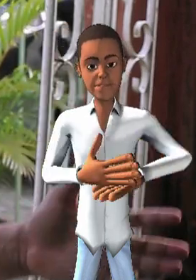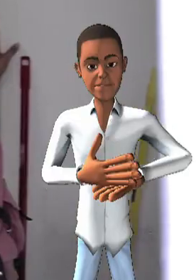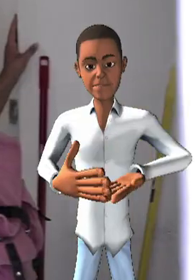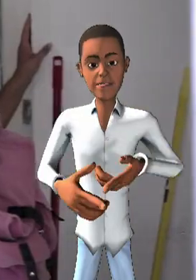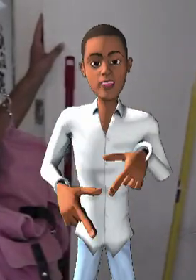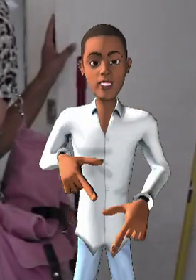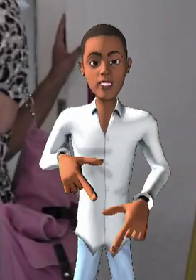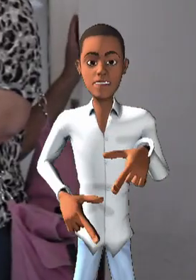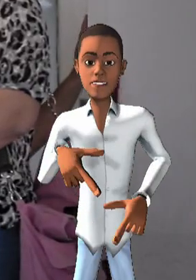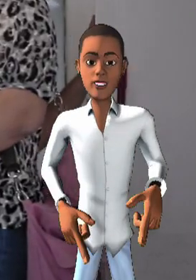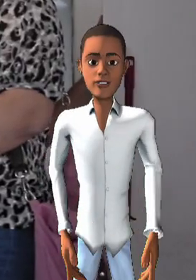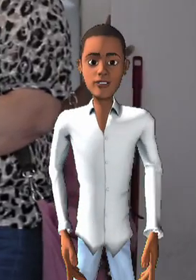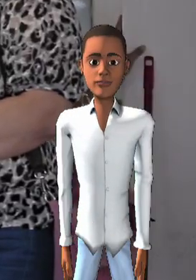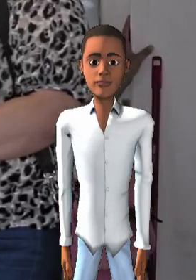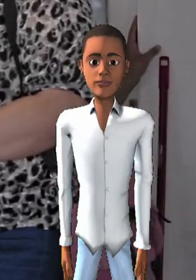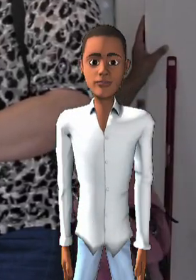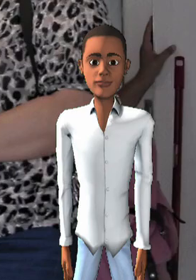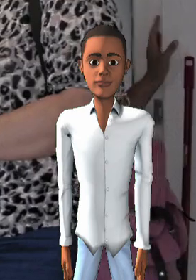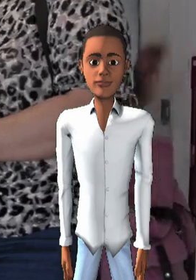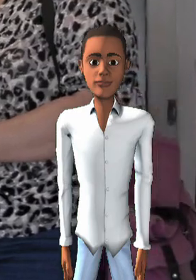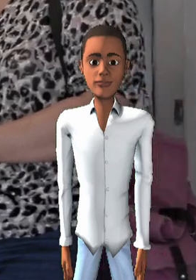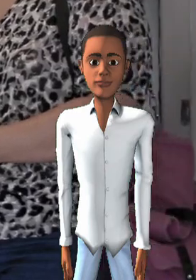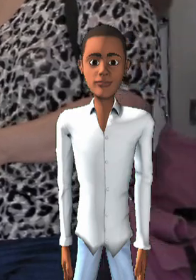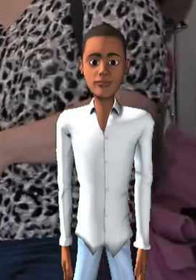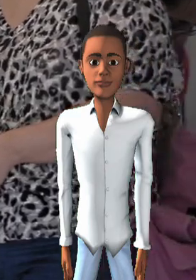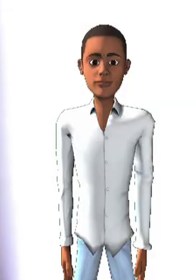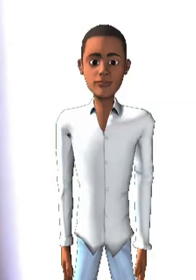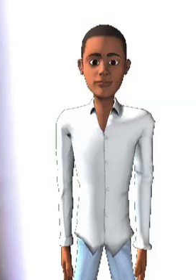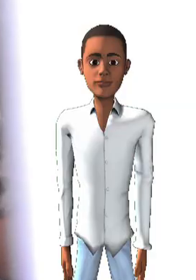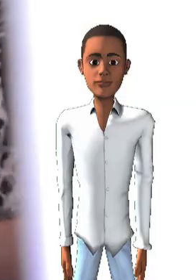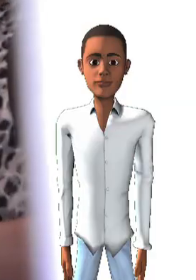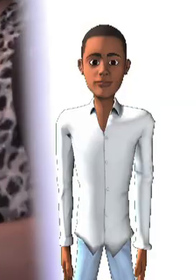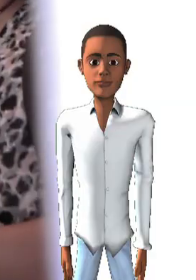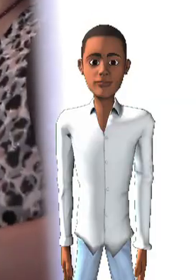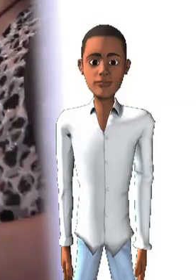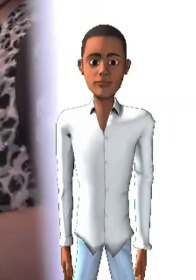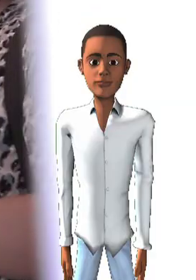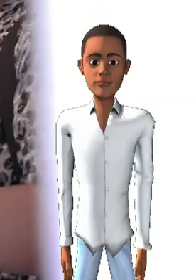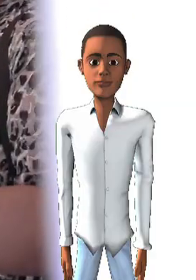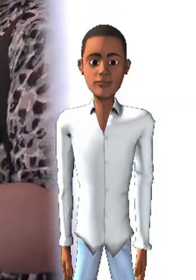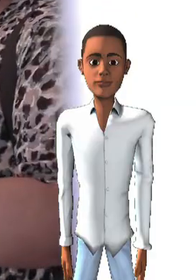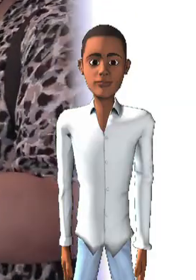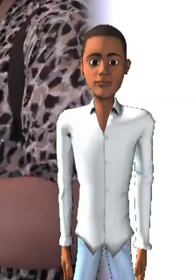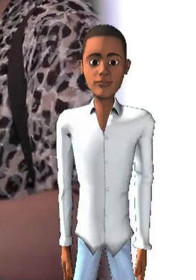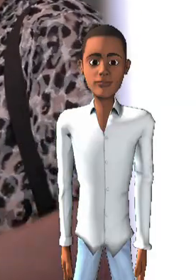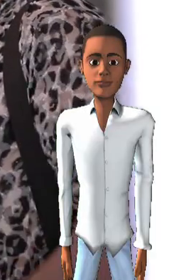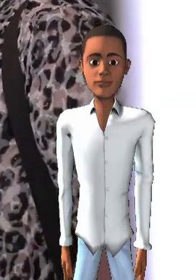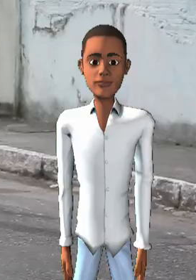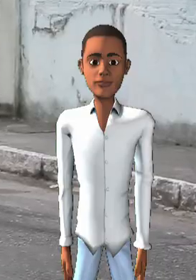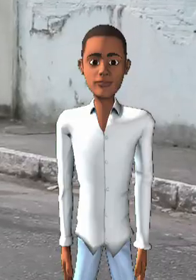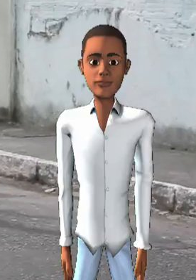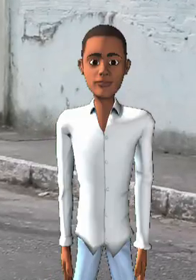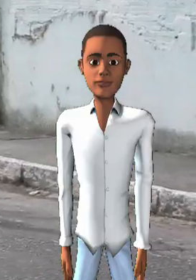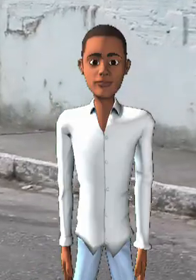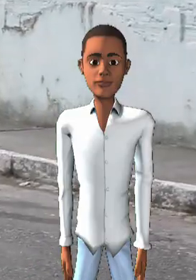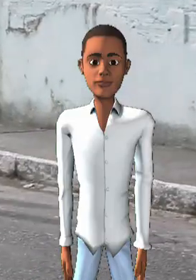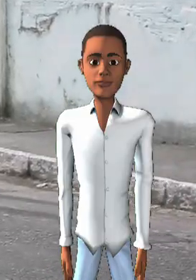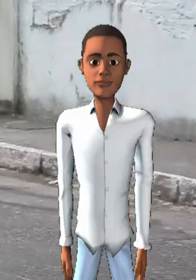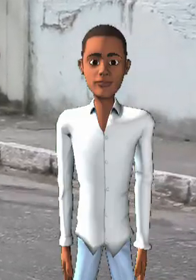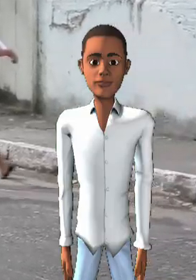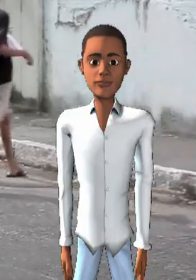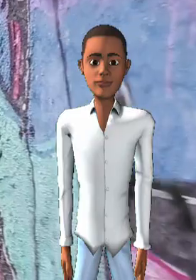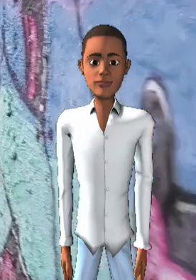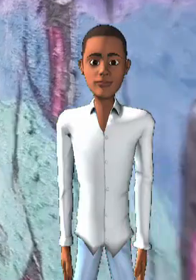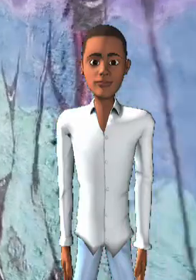a desenvolver o trabalho com eles. Rapaz de 16 anos conversa com mulher de 30 anos, morena e com cabelo encaracolado. Ela sorri,